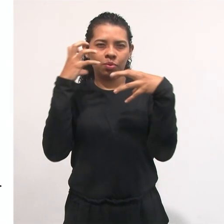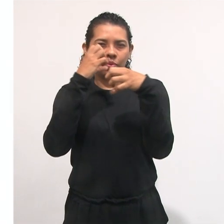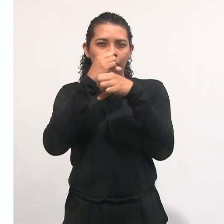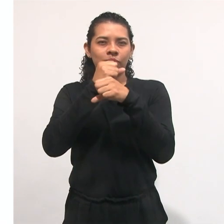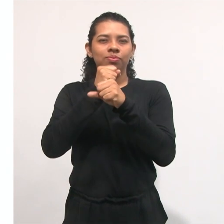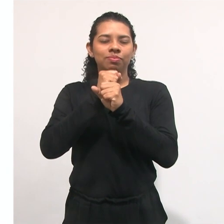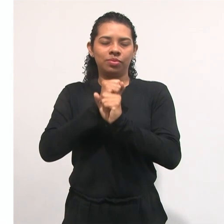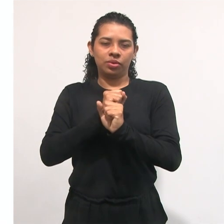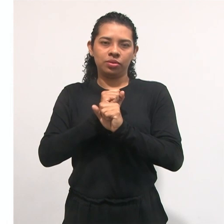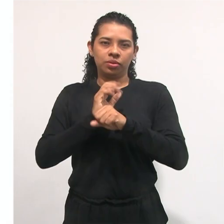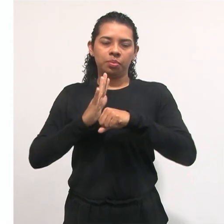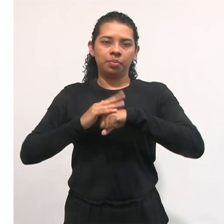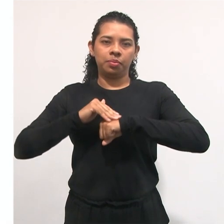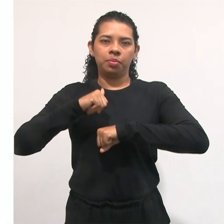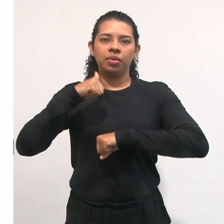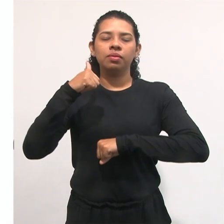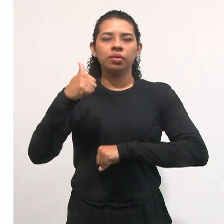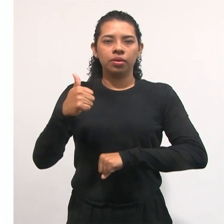informação